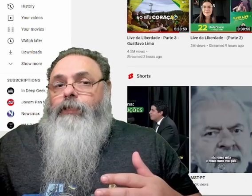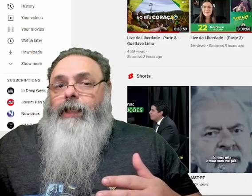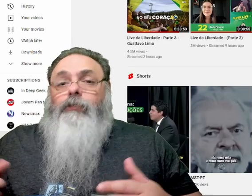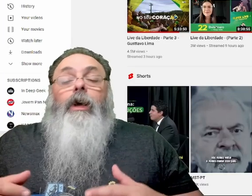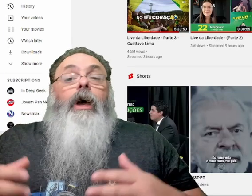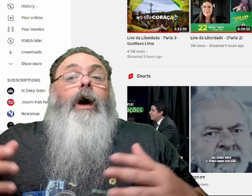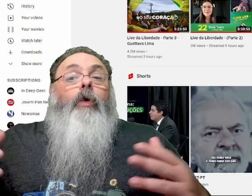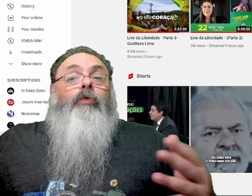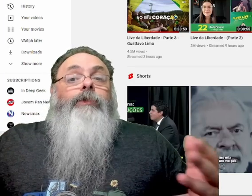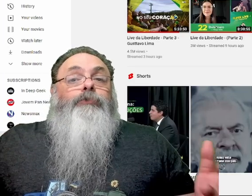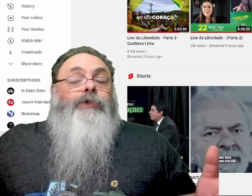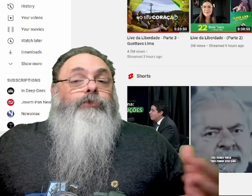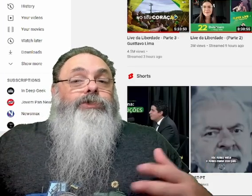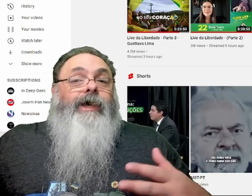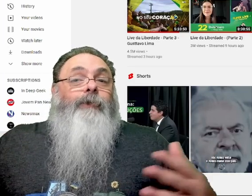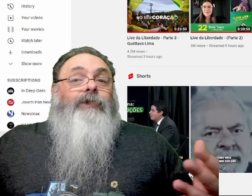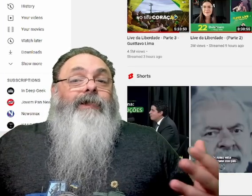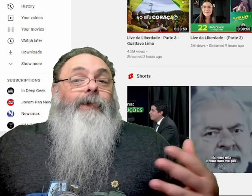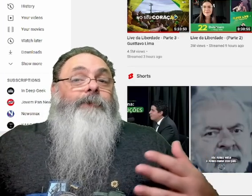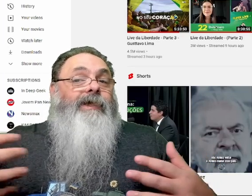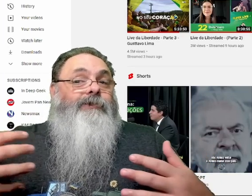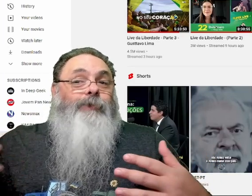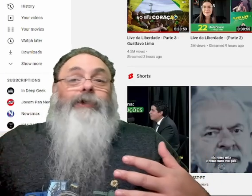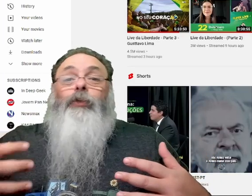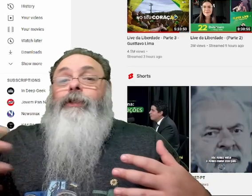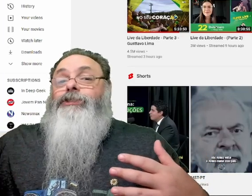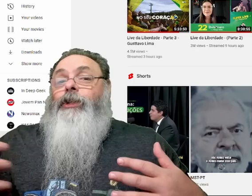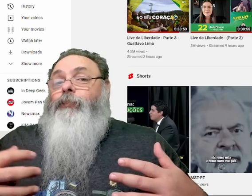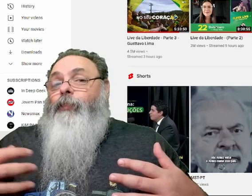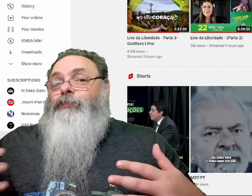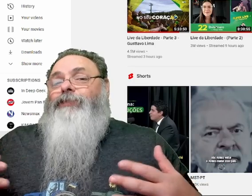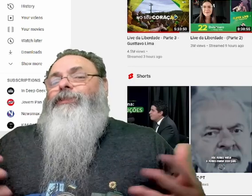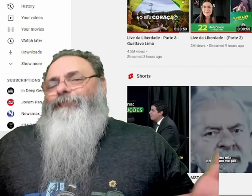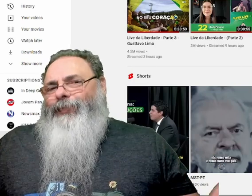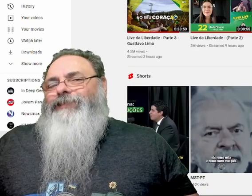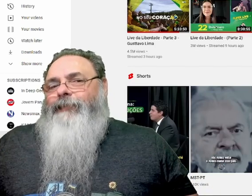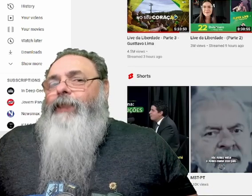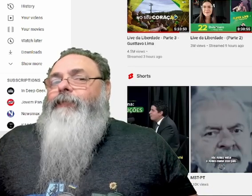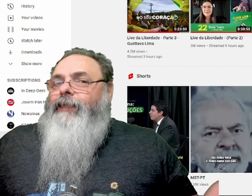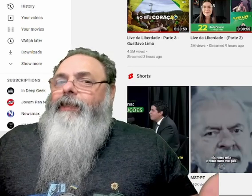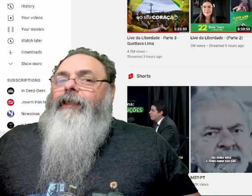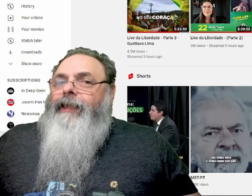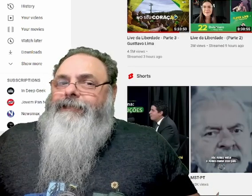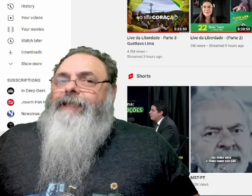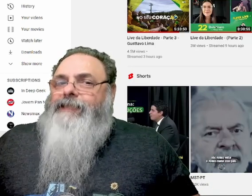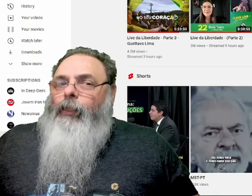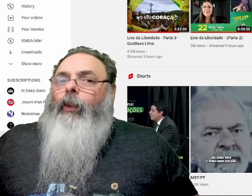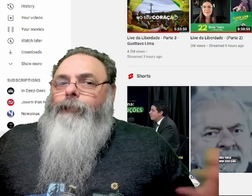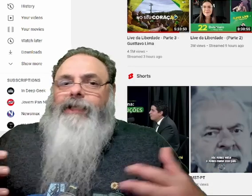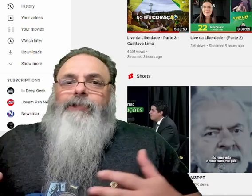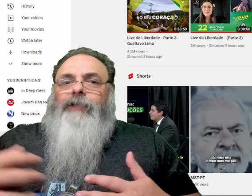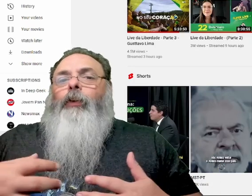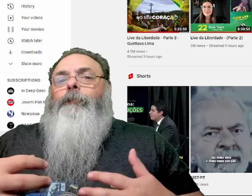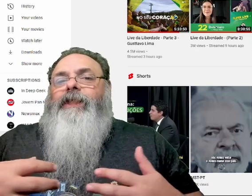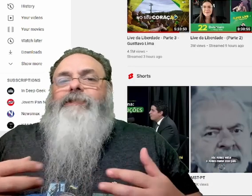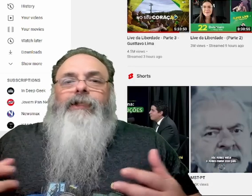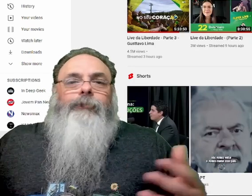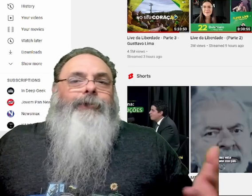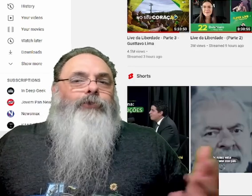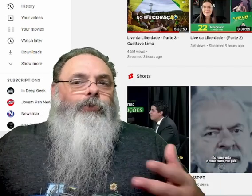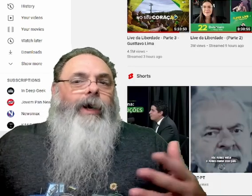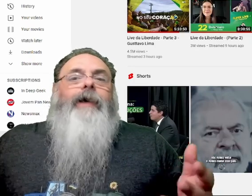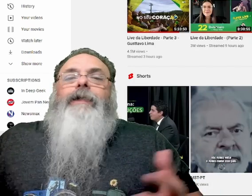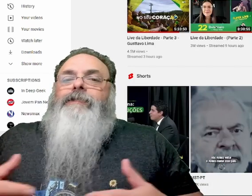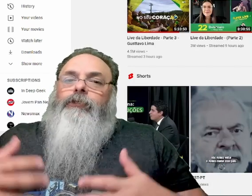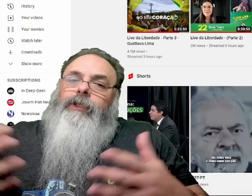Live do bolsonaro algumas pessoas chegaram a botar até pics para dois dinheiro para o bolsonaro ou seja isso é meio que chega a ser golpe né você botar o